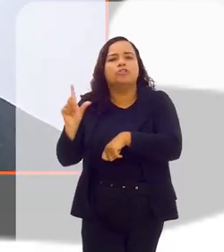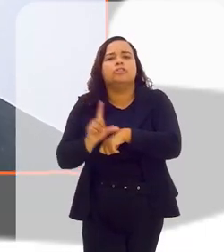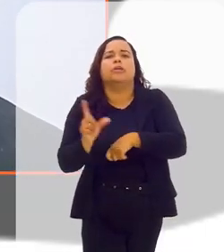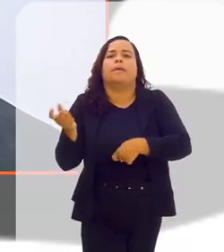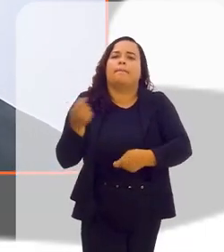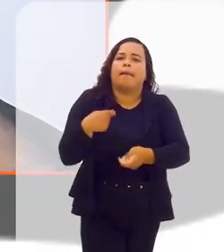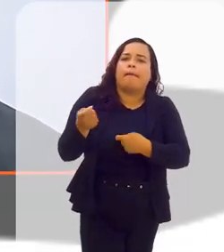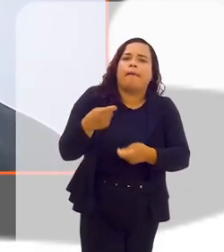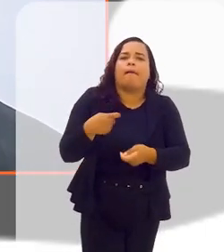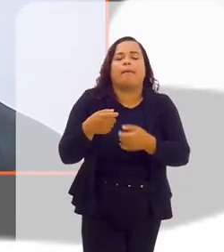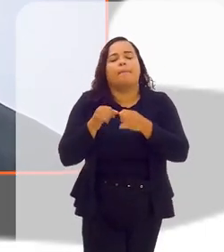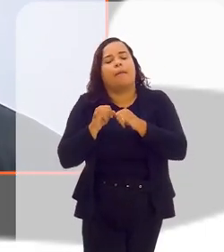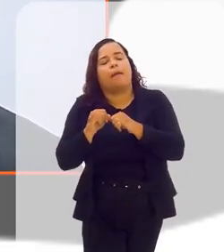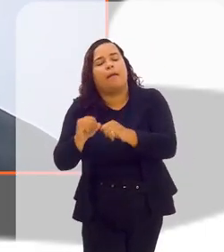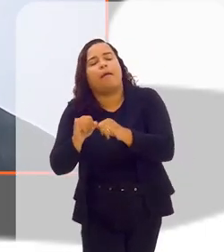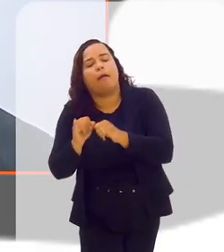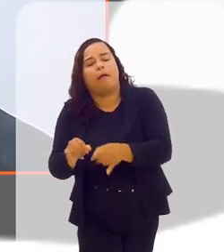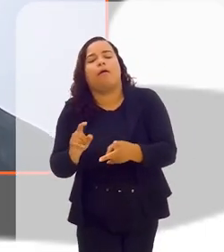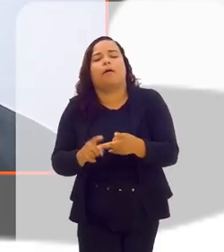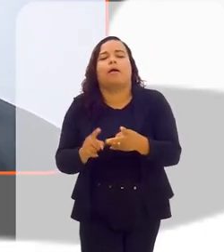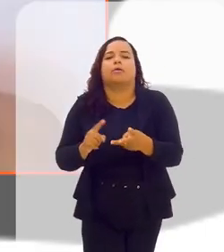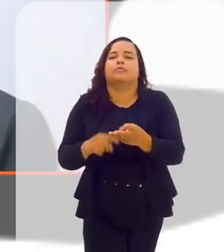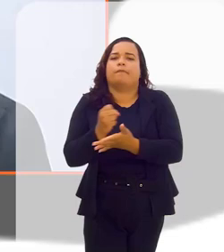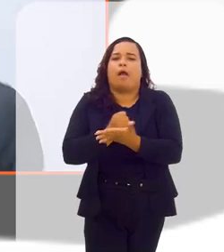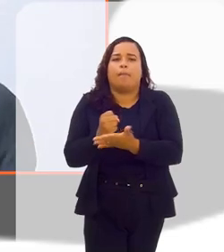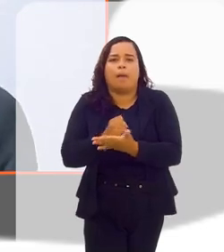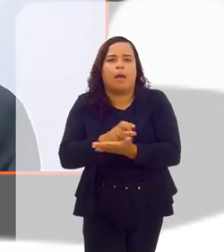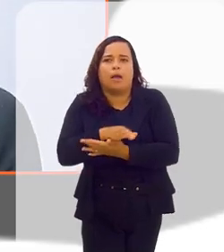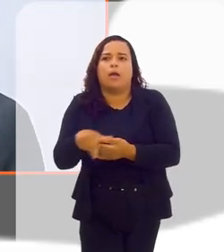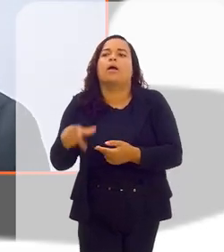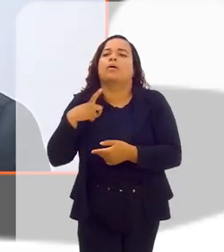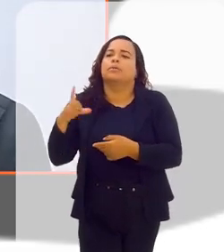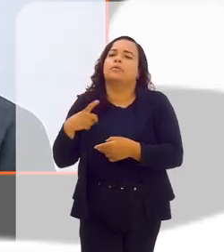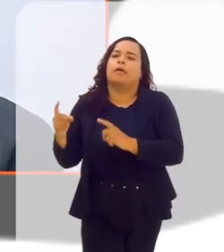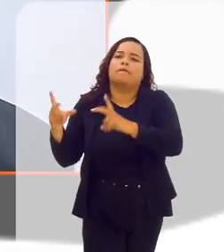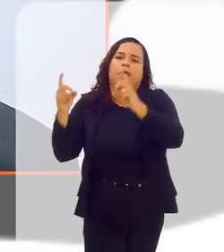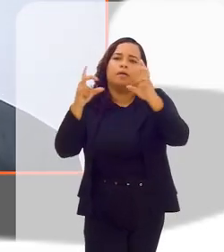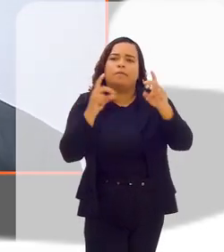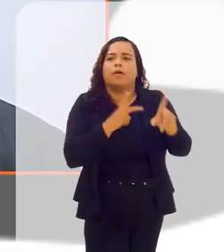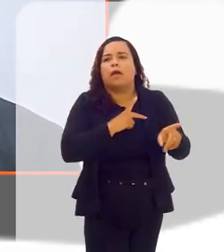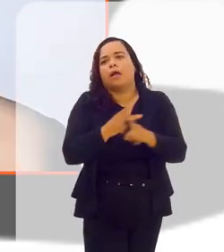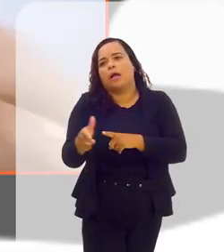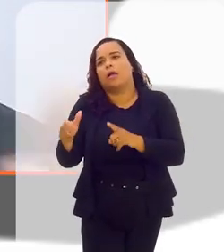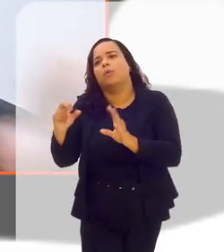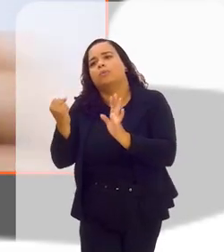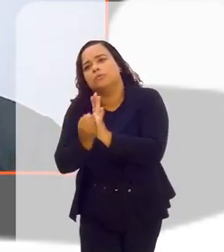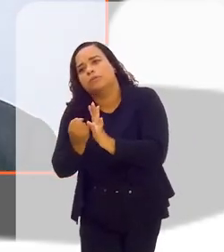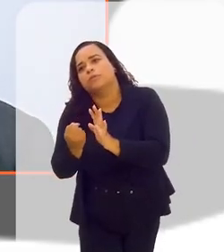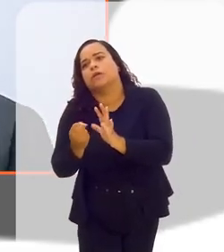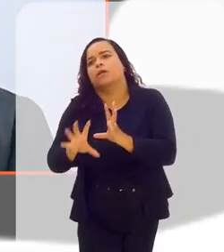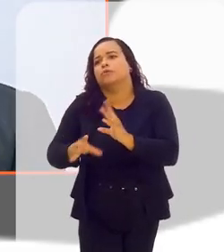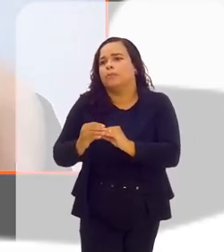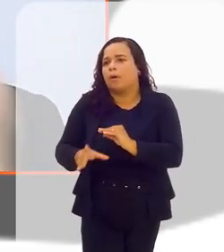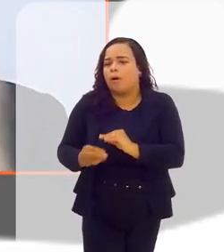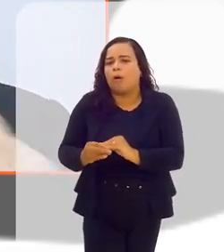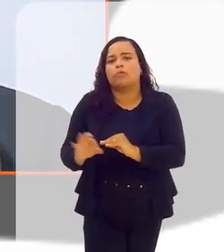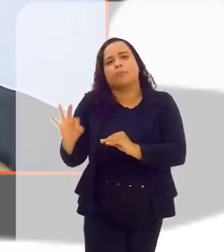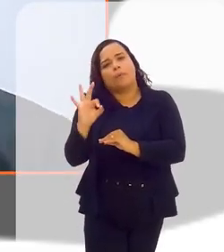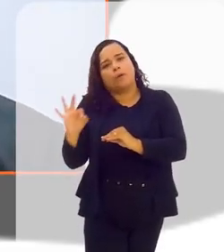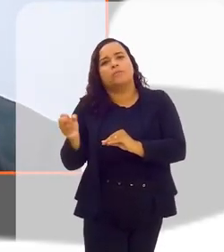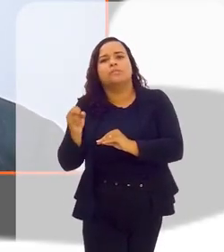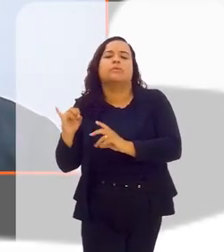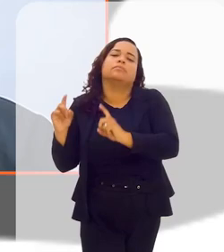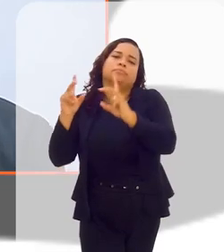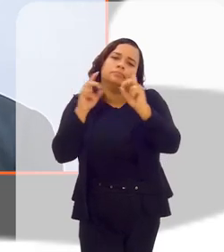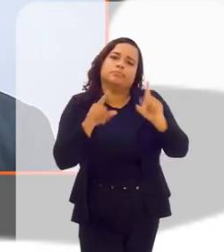para os lojistas, mercados, farmácias, e que por sua vez têm os seus vendedores, que ganham as guiltas, os selos, os